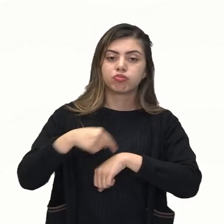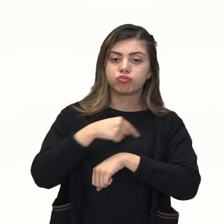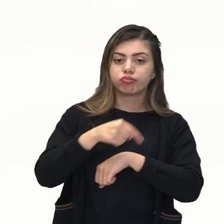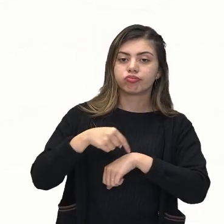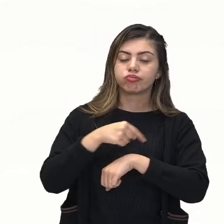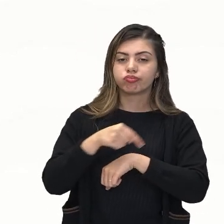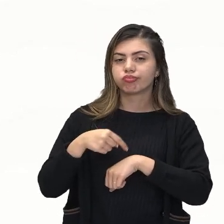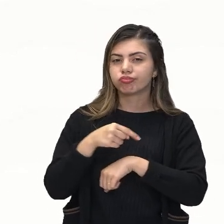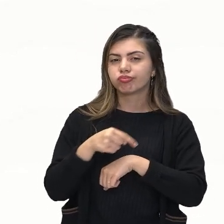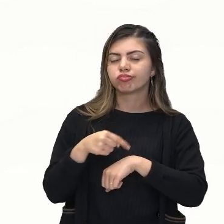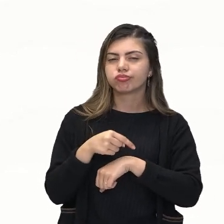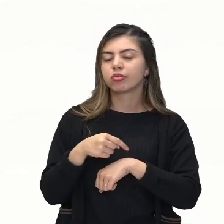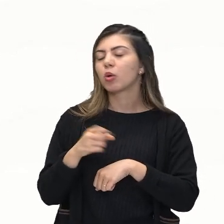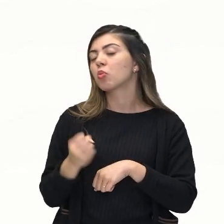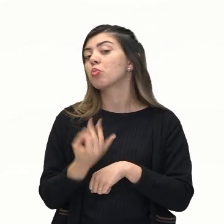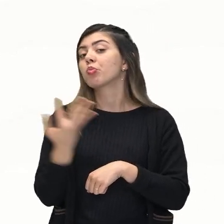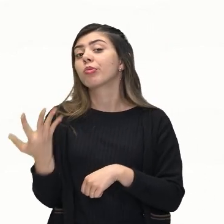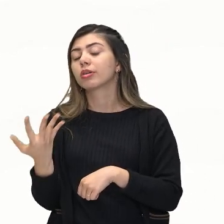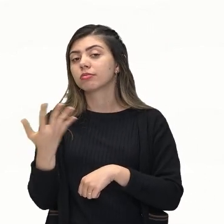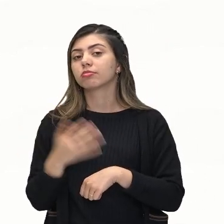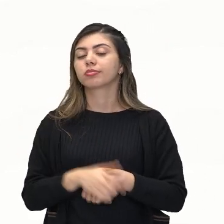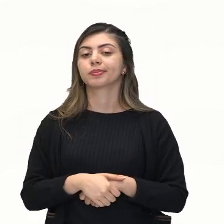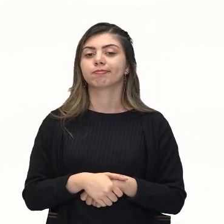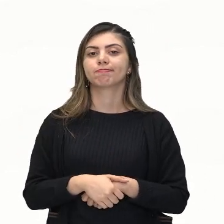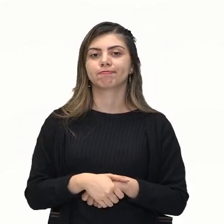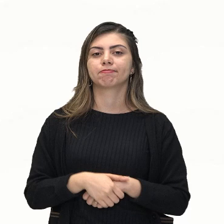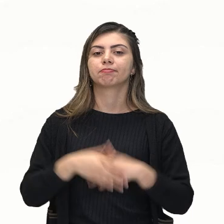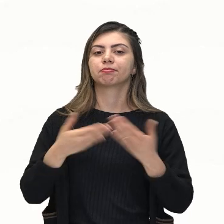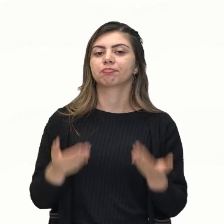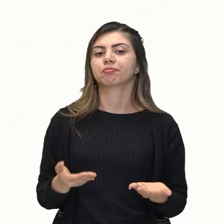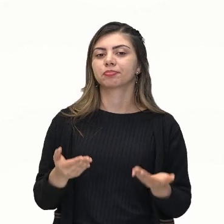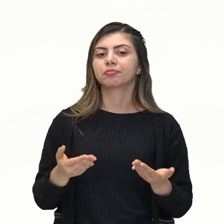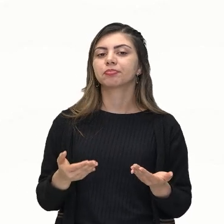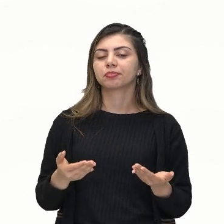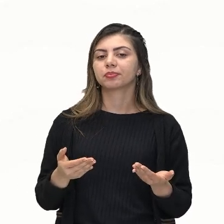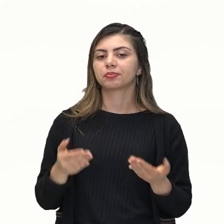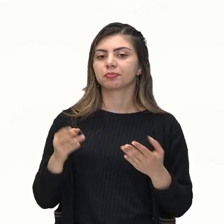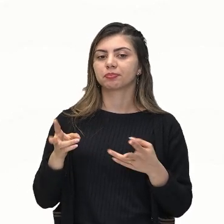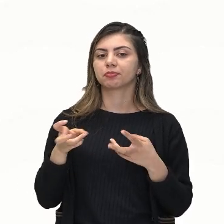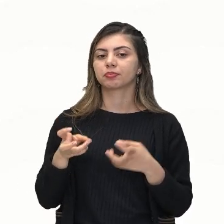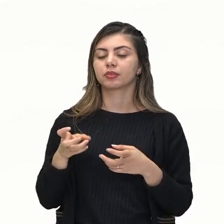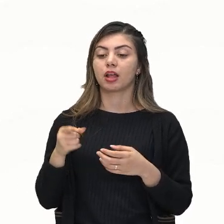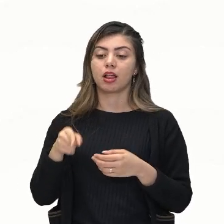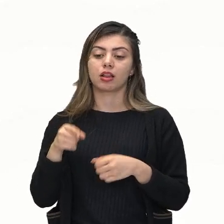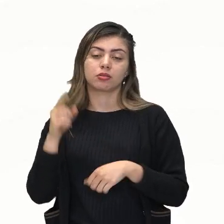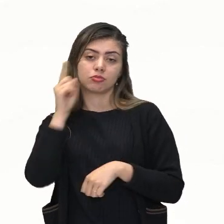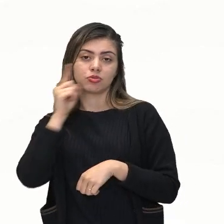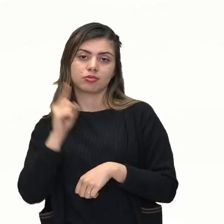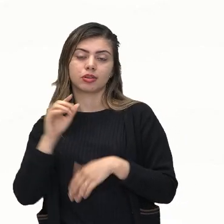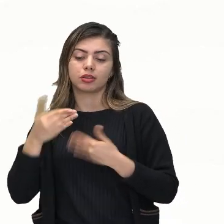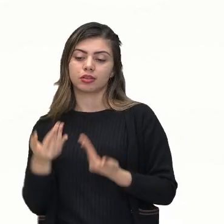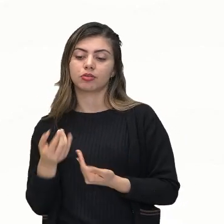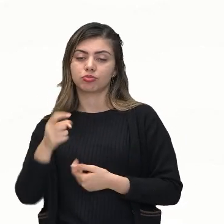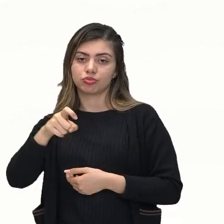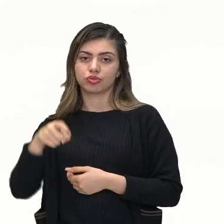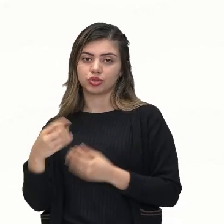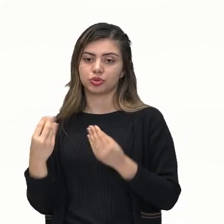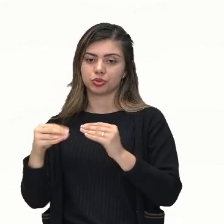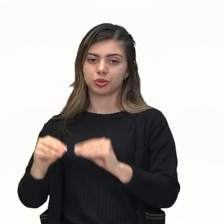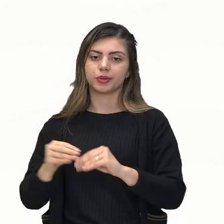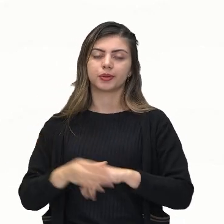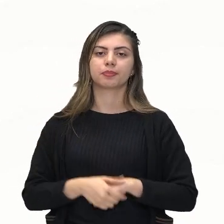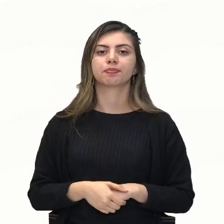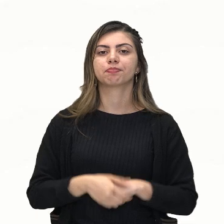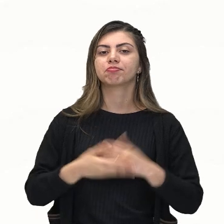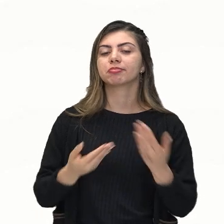o tempo. Olha aí, ó. Aqui será x. Tudo bem? E aí,